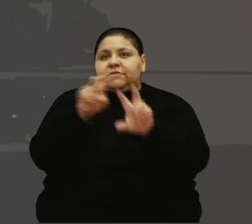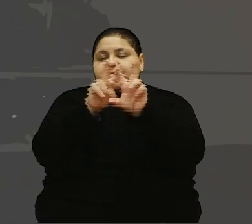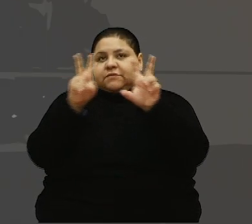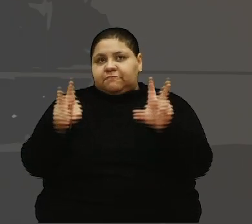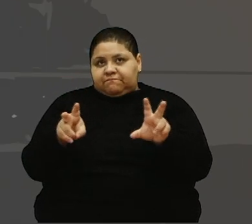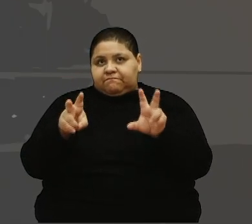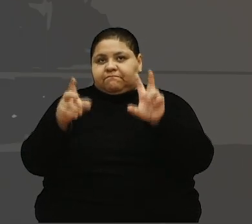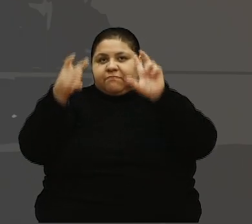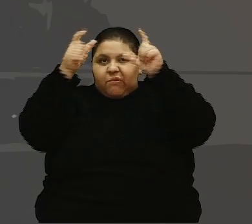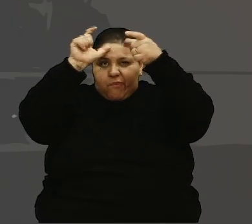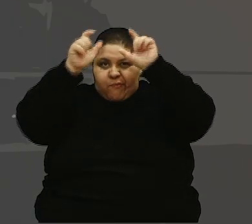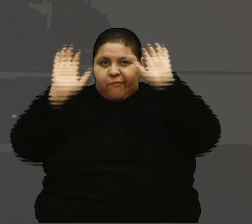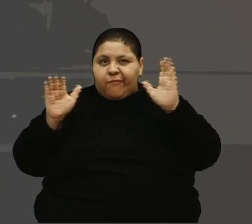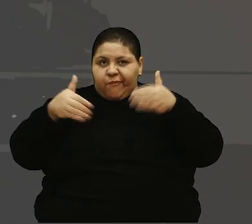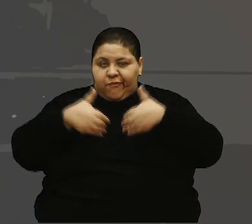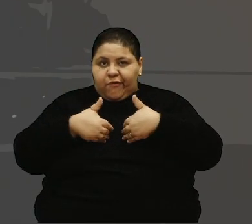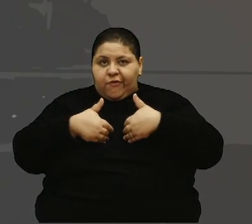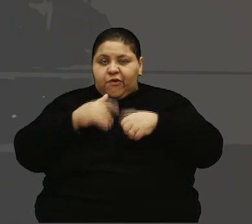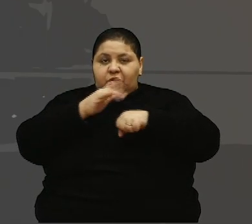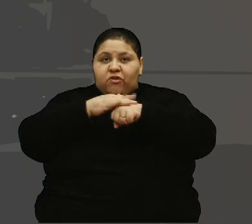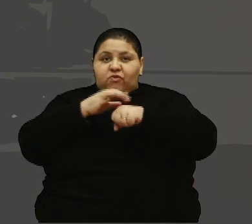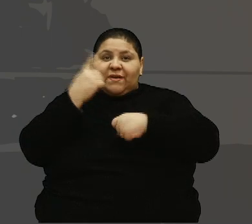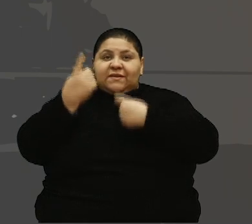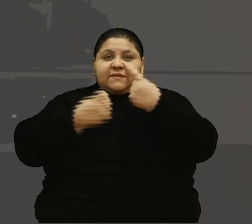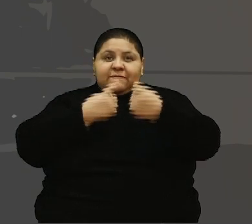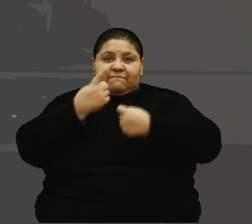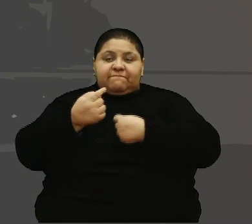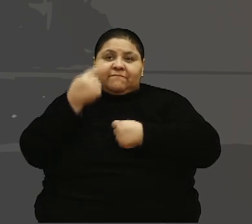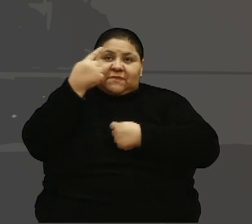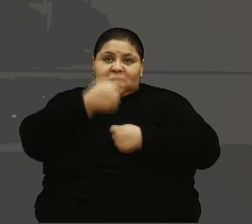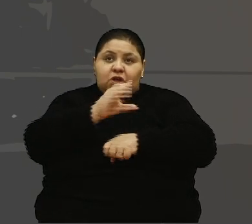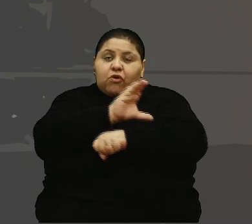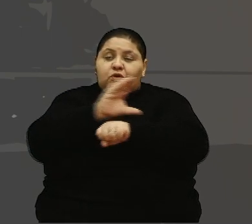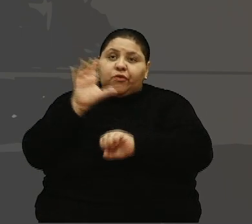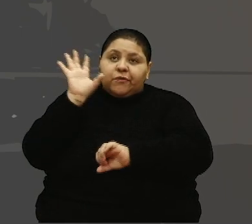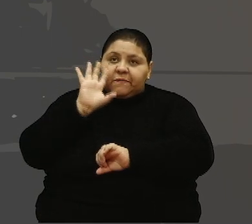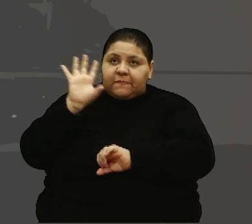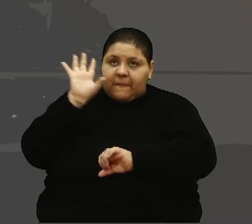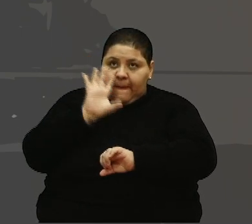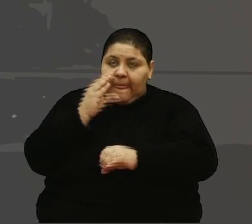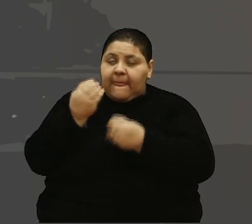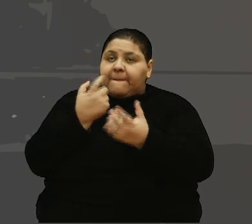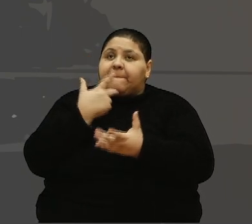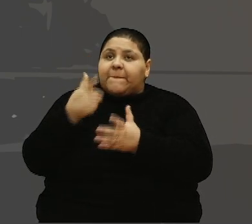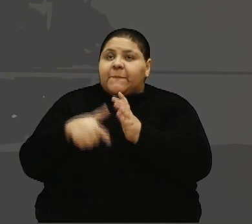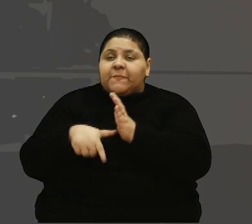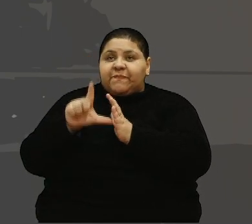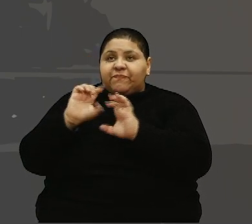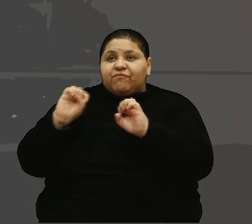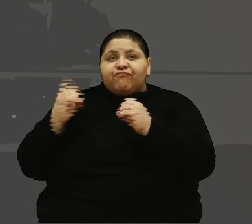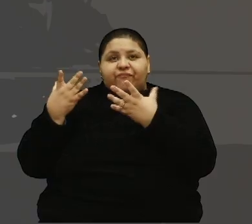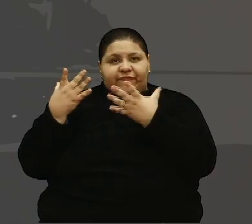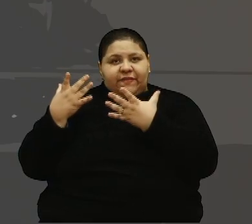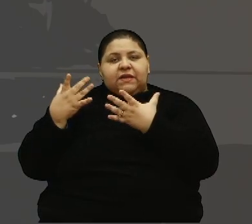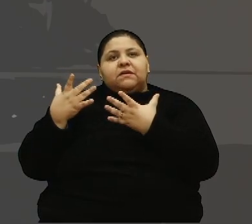transtorno espectro autista e doenças raras. Então essa é uma capacitação muito bacana, como eu falei ontem no evento,